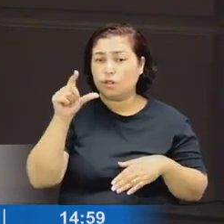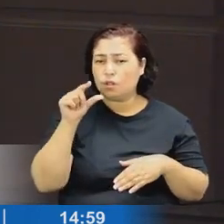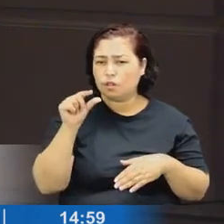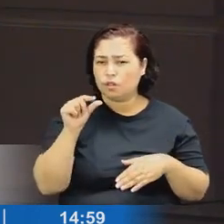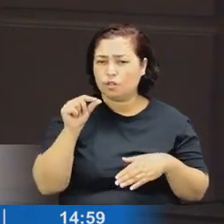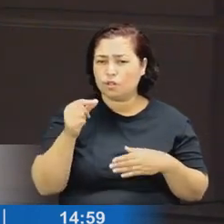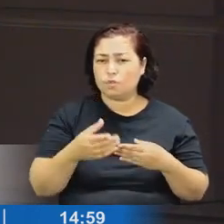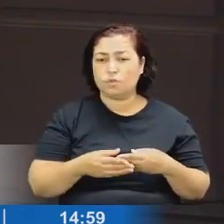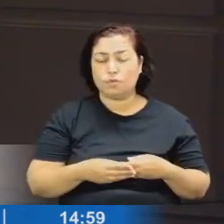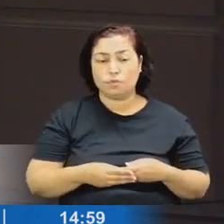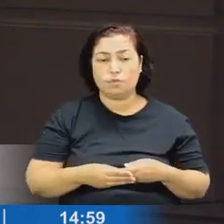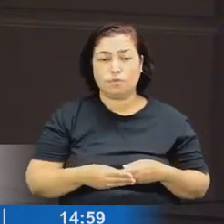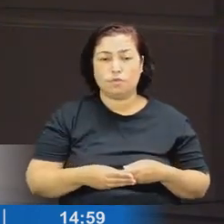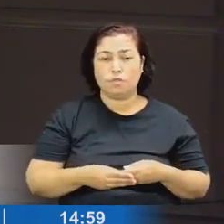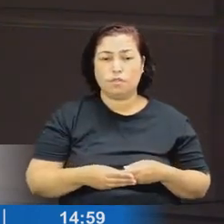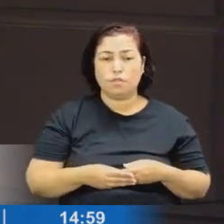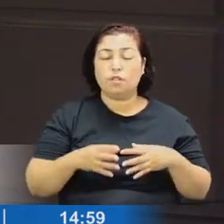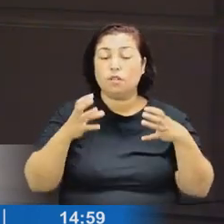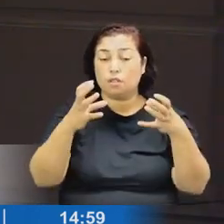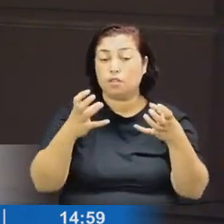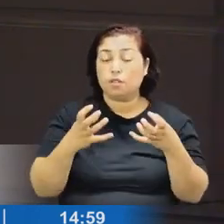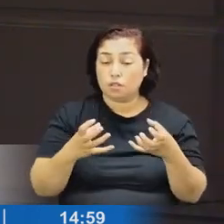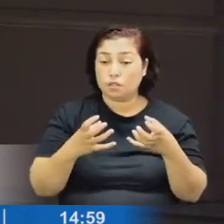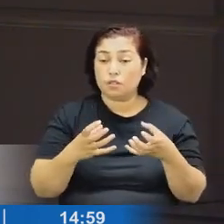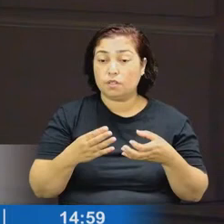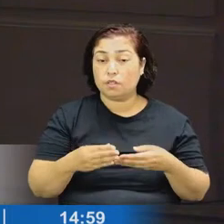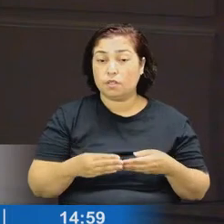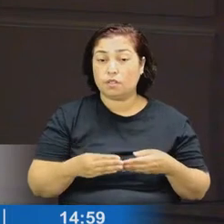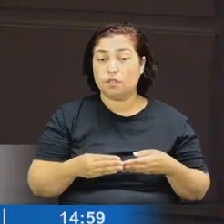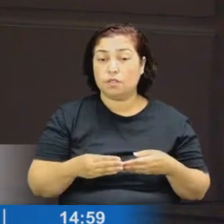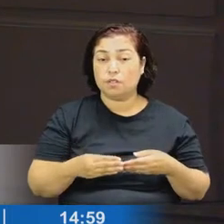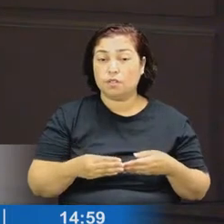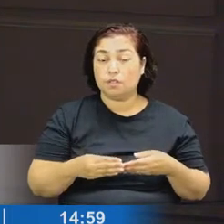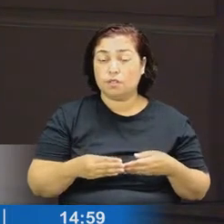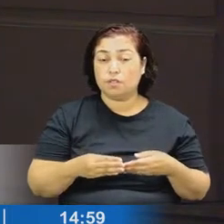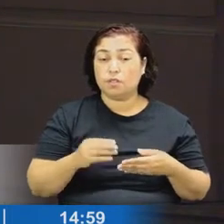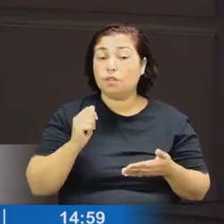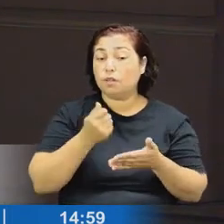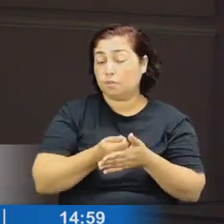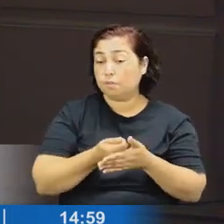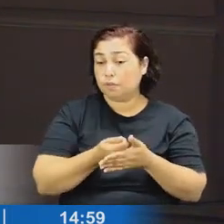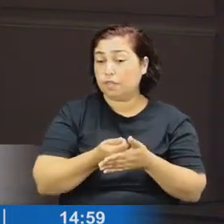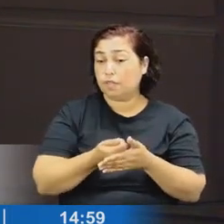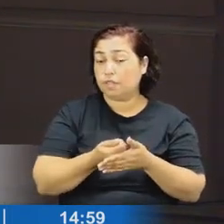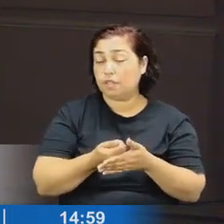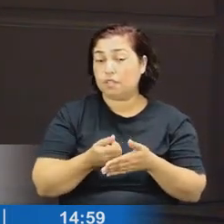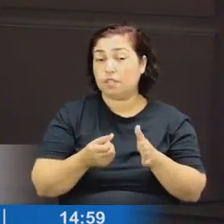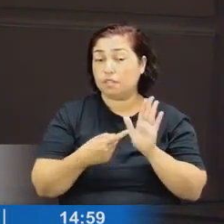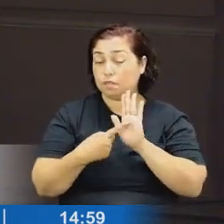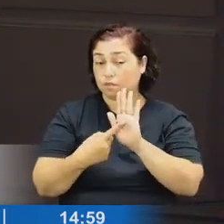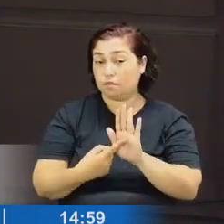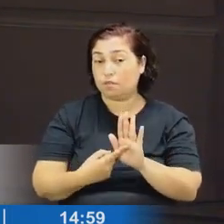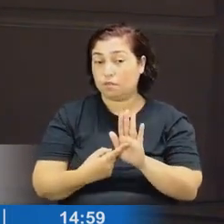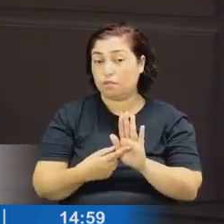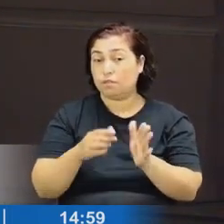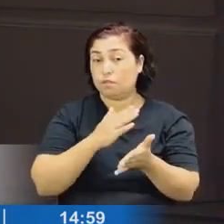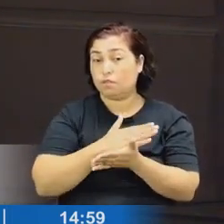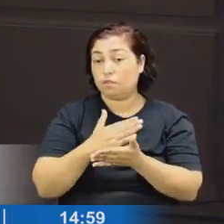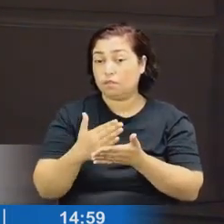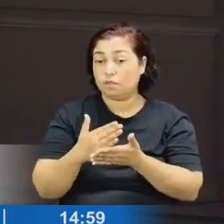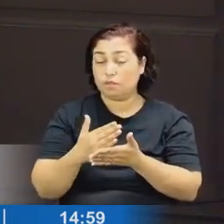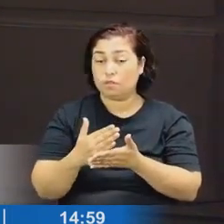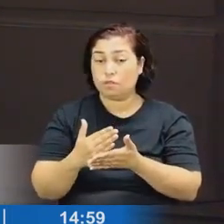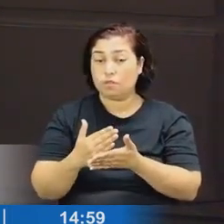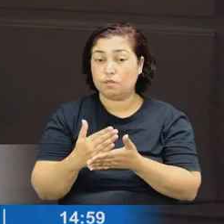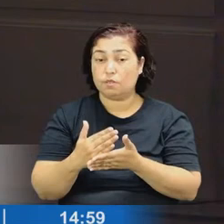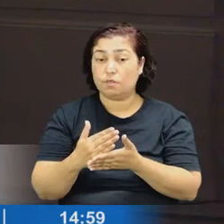é uma empresa ganha dinheiro com isso né ele quer diminuir o alcance sem pagar para que você pague para ser visto então normal no início eles colocam alcance